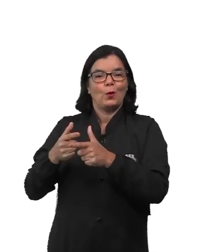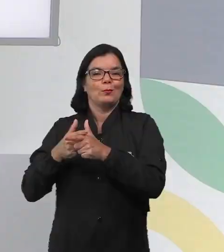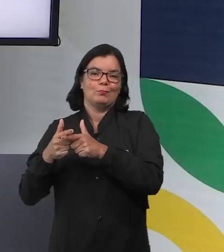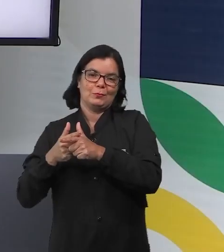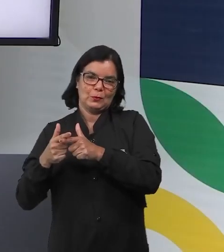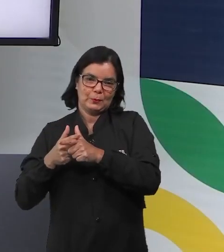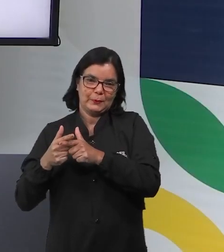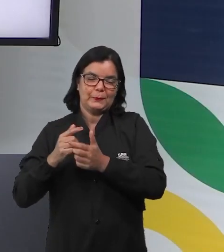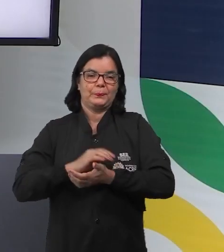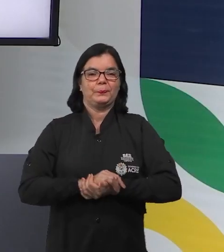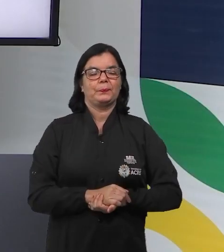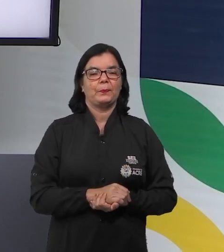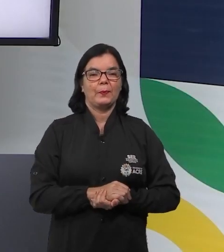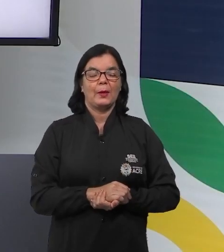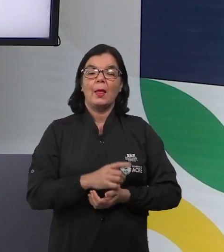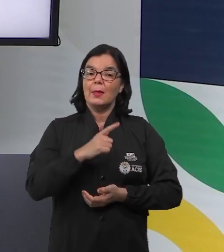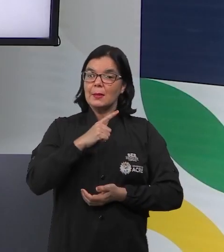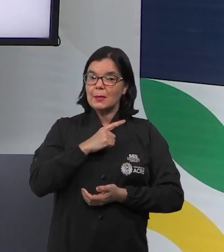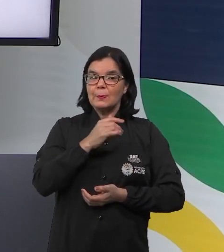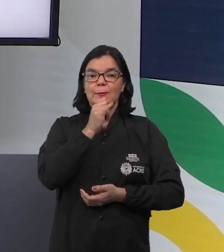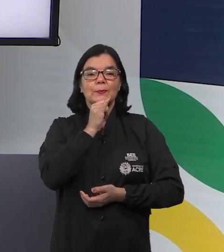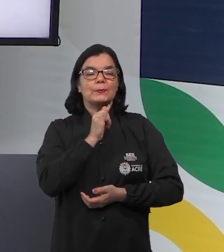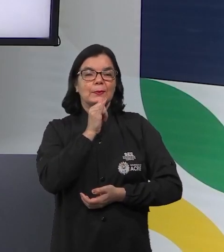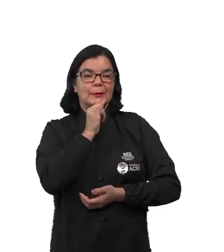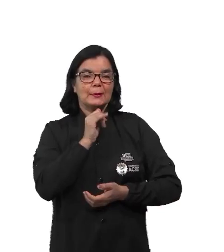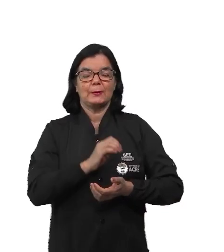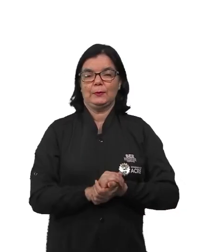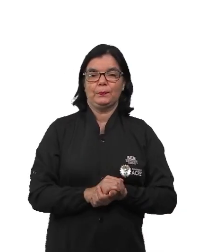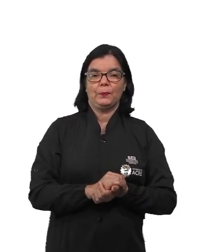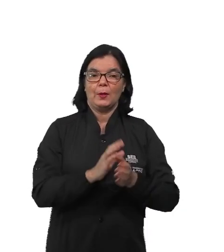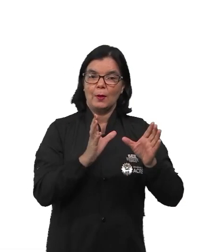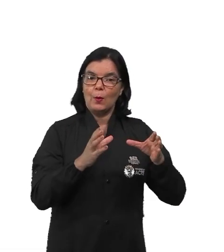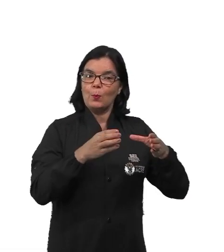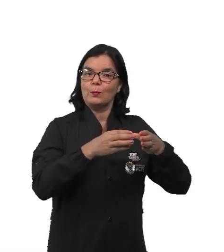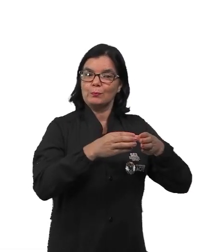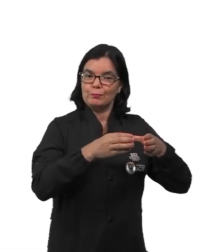sai prejudicado. E aqui temos os exemplos. Temos a colônia,